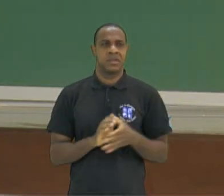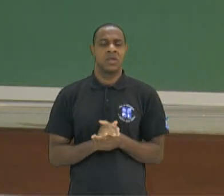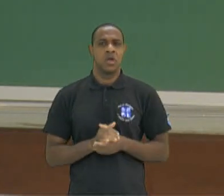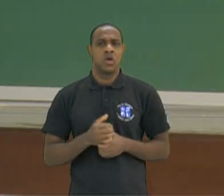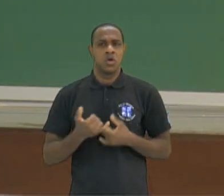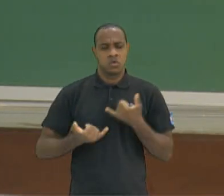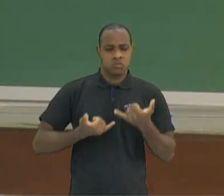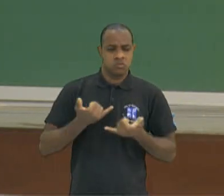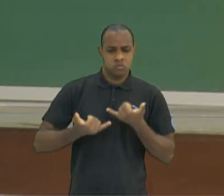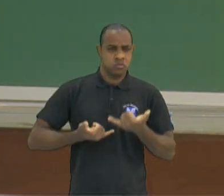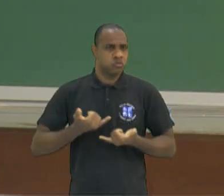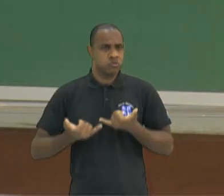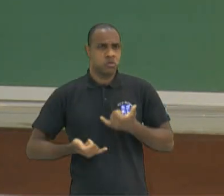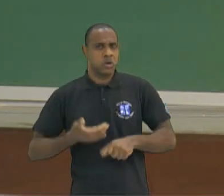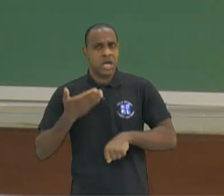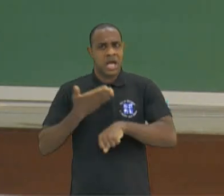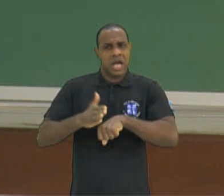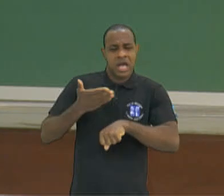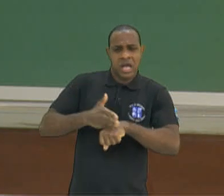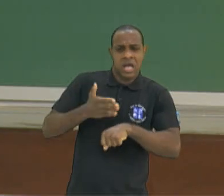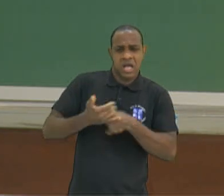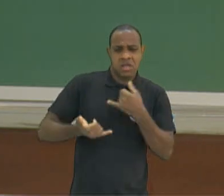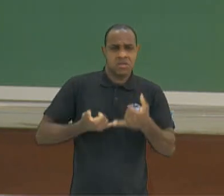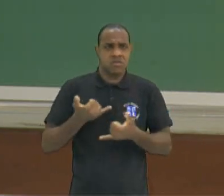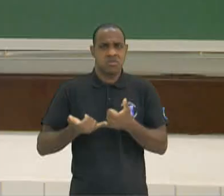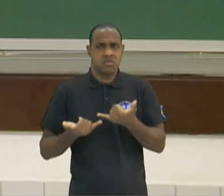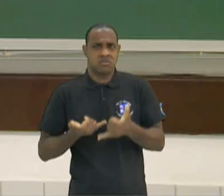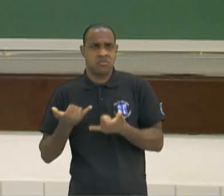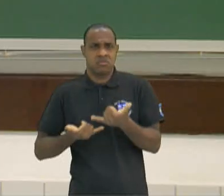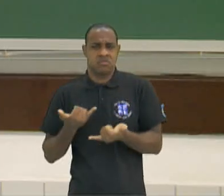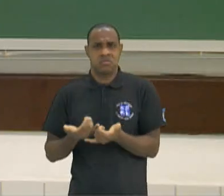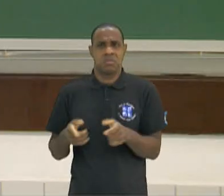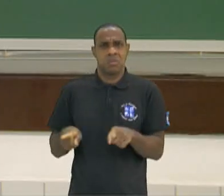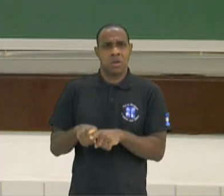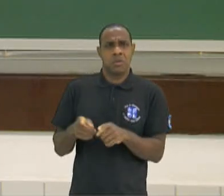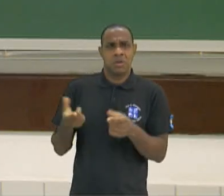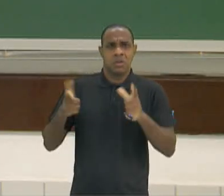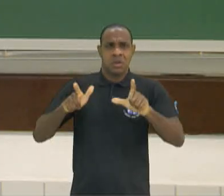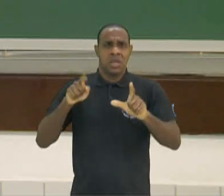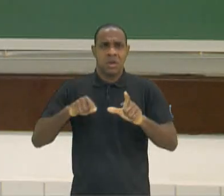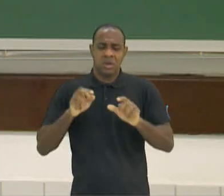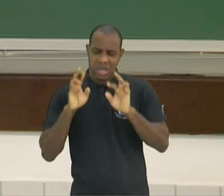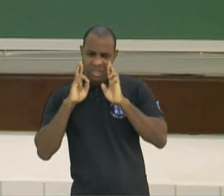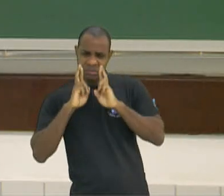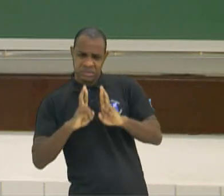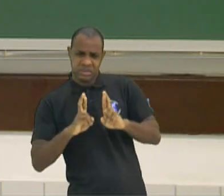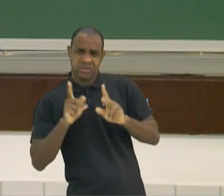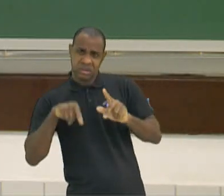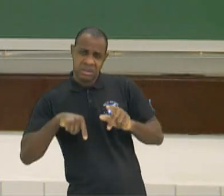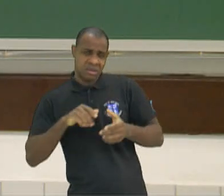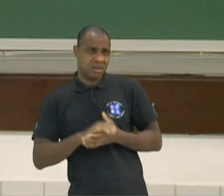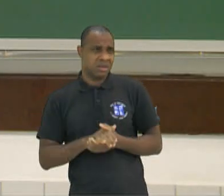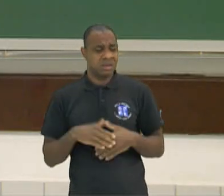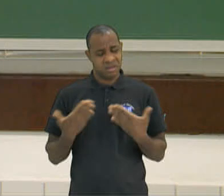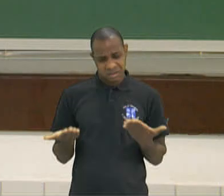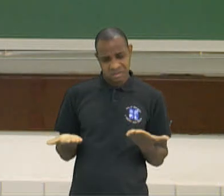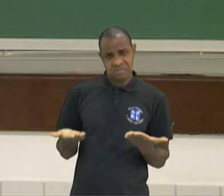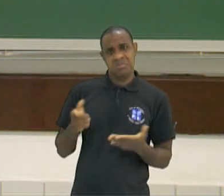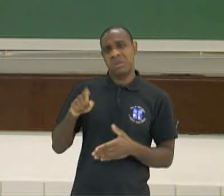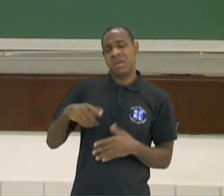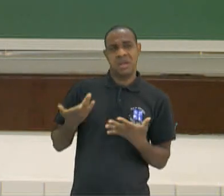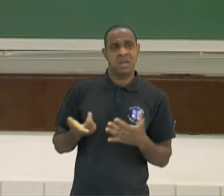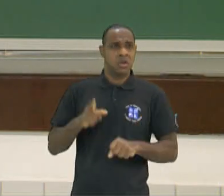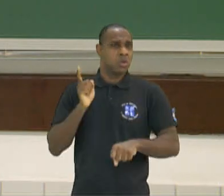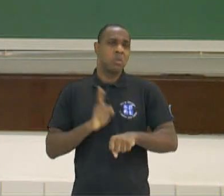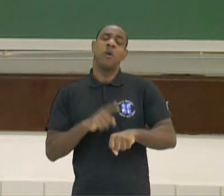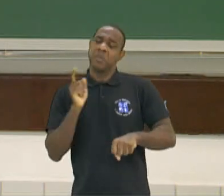jogos, os exercícios através dos jogos, são um exercício respeitável. Porque, embora ou não, como eu disse para vocês, nesse momento